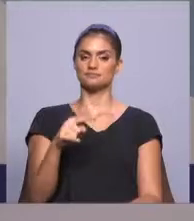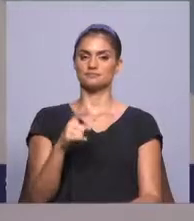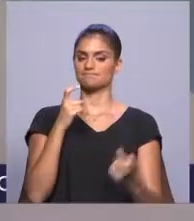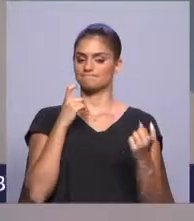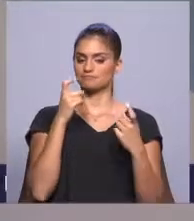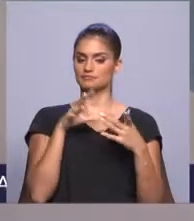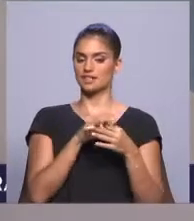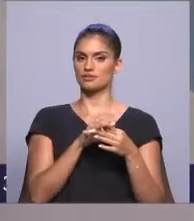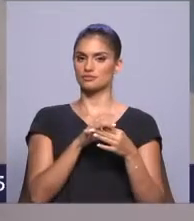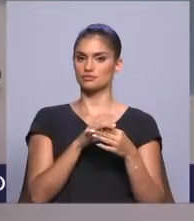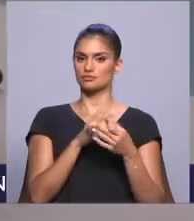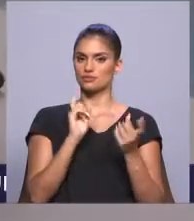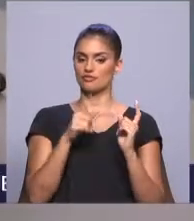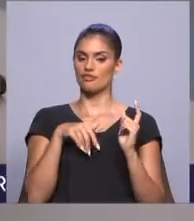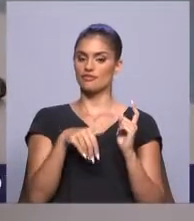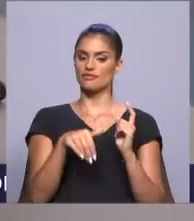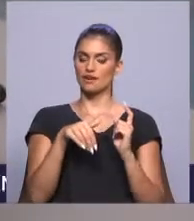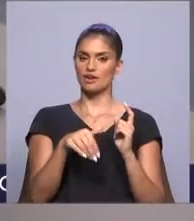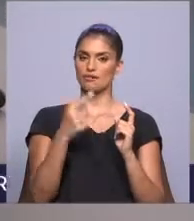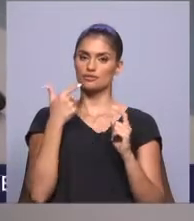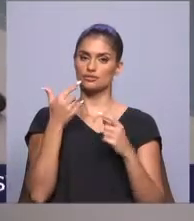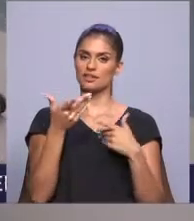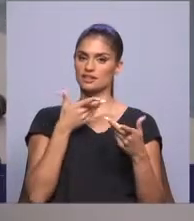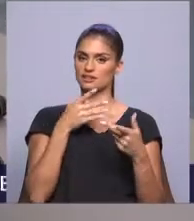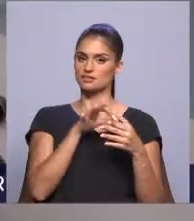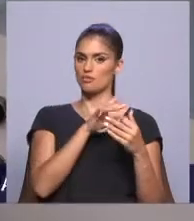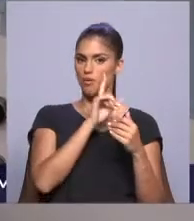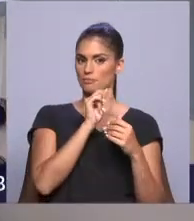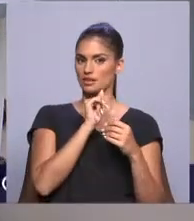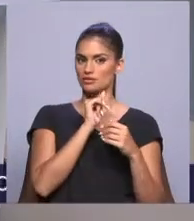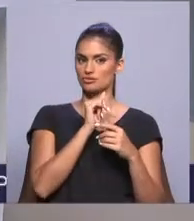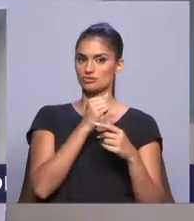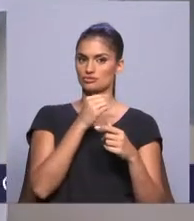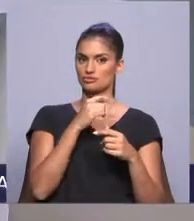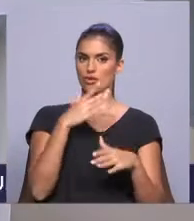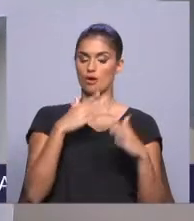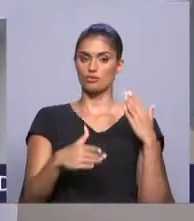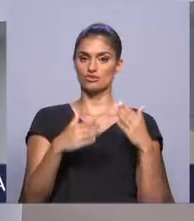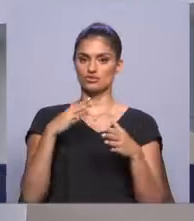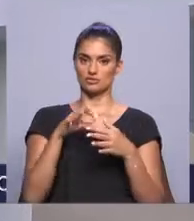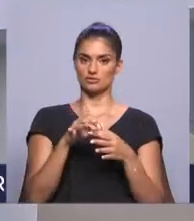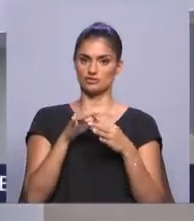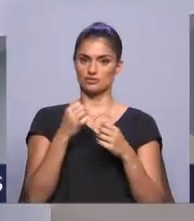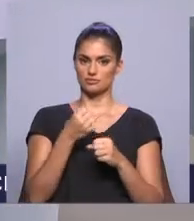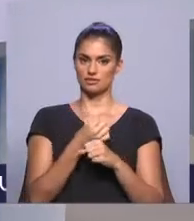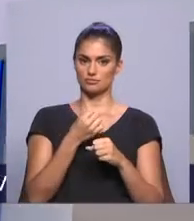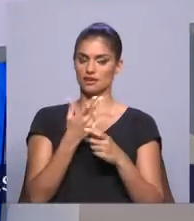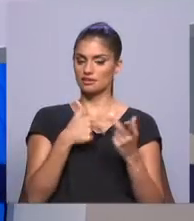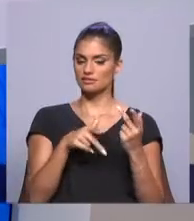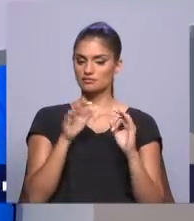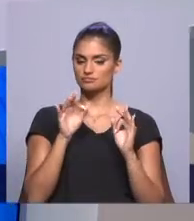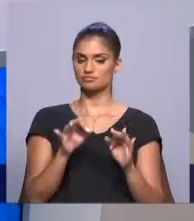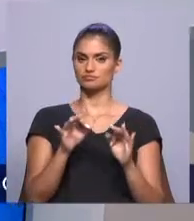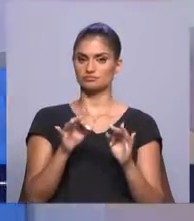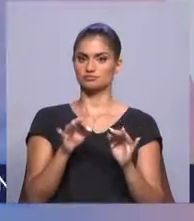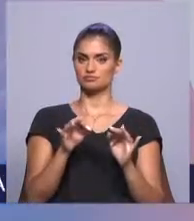reflexão sobre o que será a futura relação entre o homem e os robôs, as relações laborais. Há aqui uma crítica muito forte